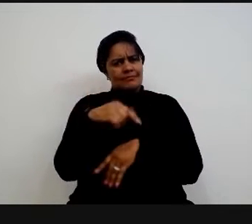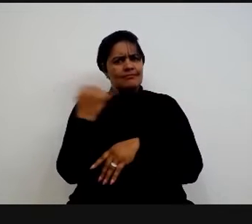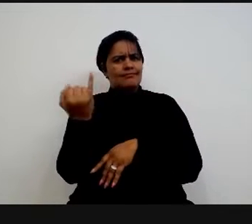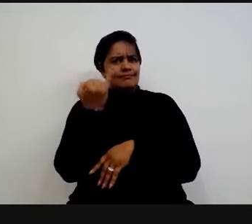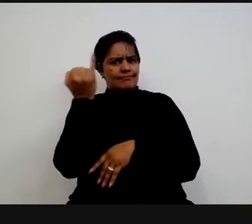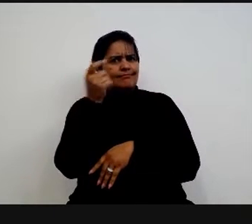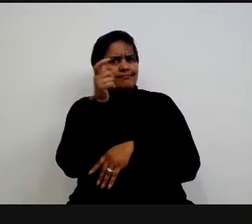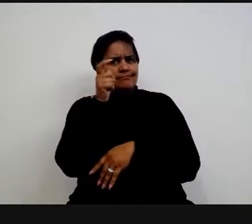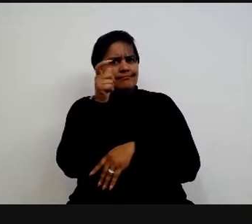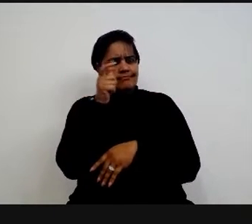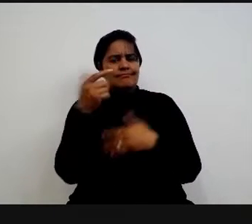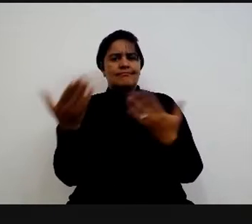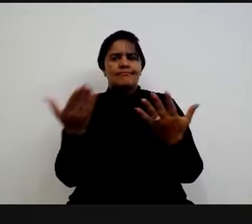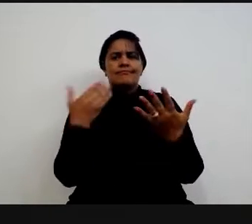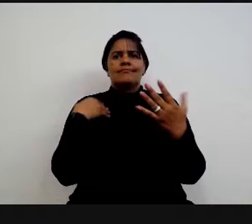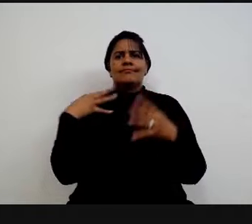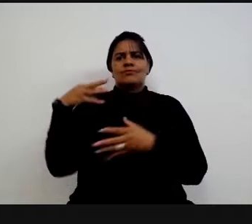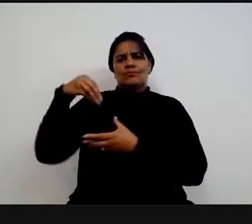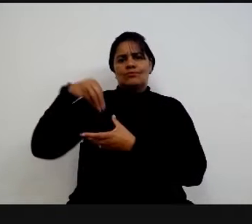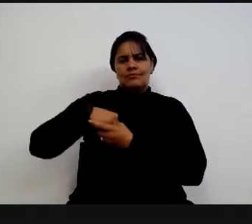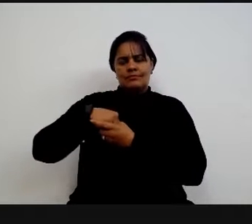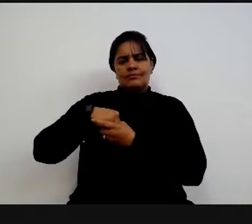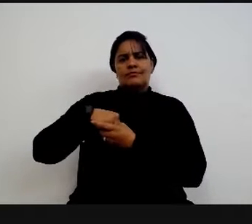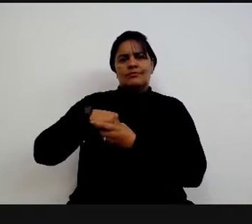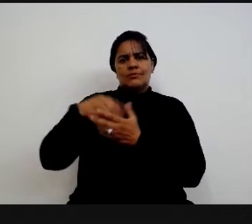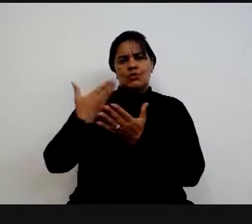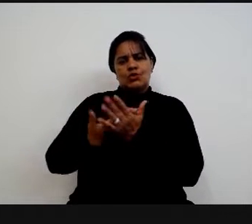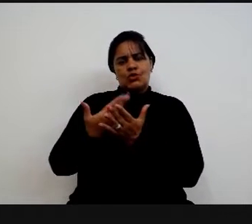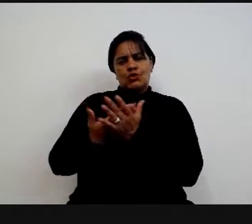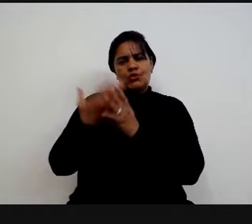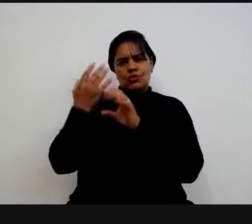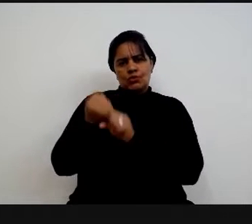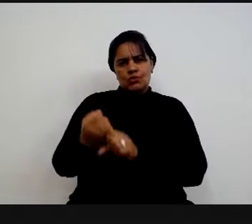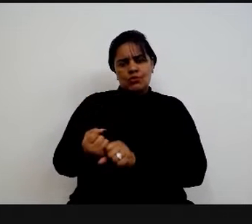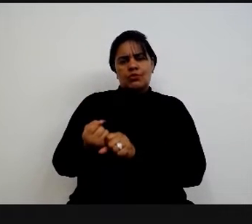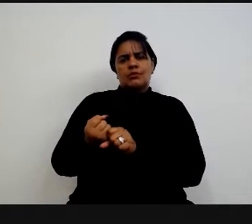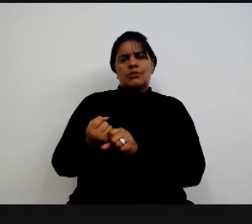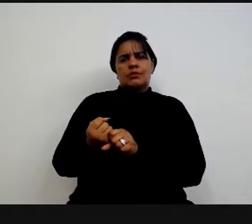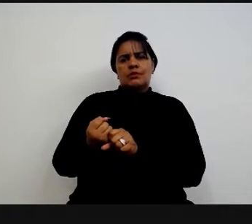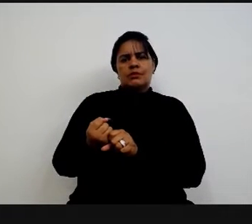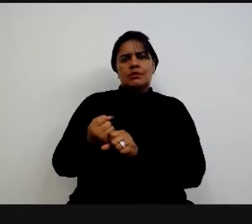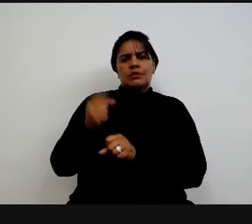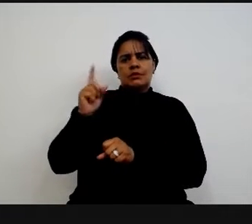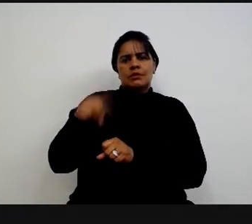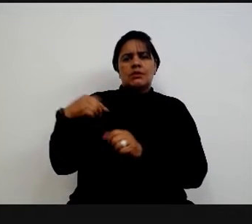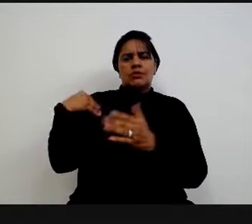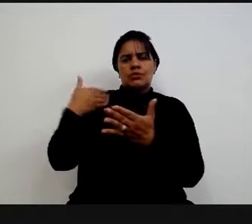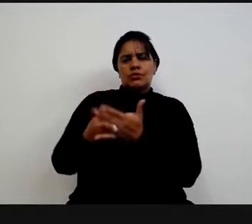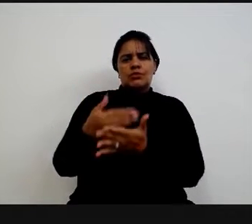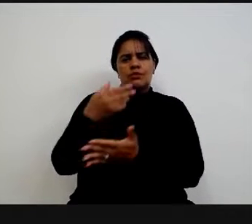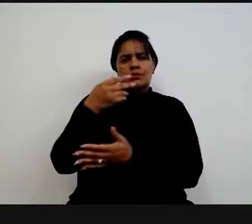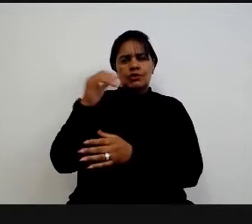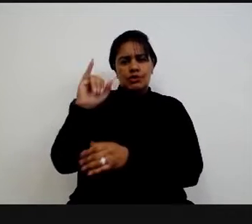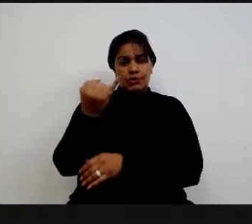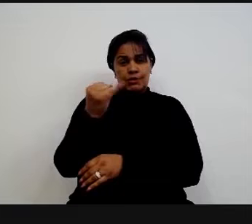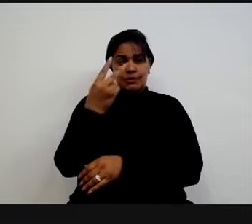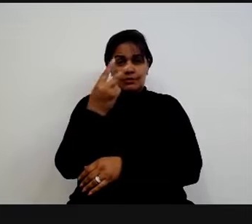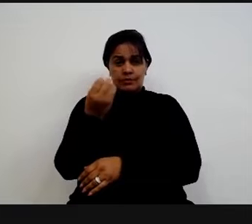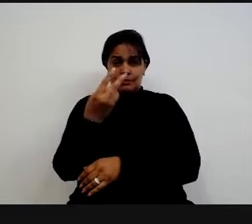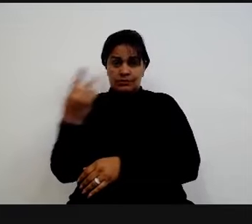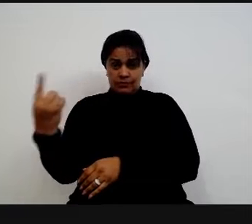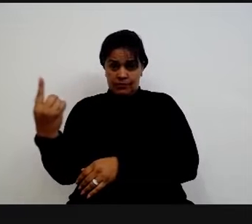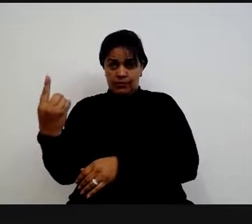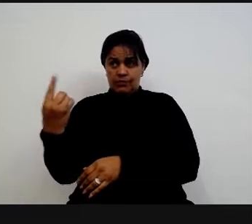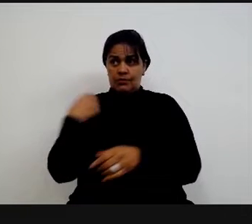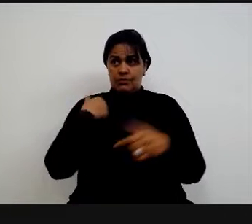muito interessante, né? Eu estou na Escola de Contas do Tribunal desde janeiro de 2021. Desde então trabalhava com